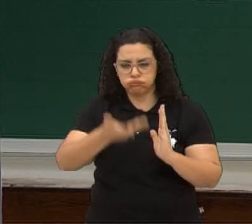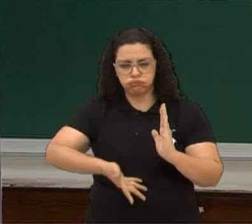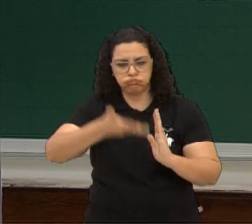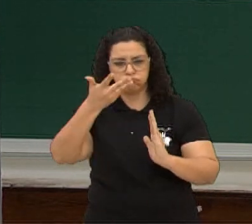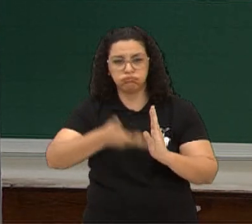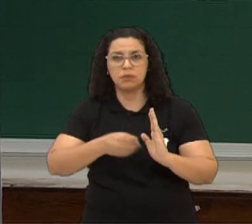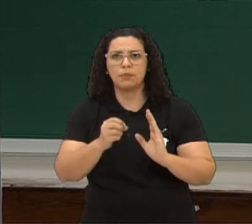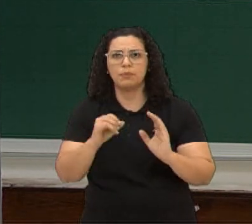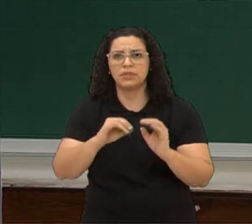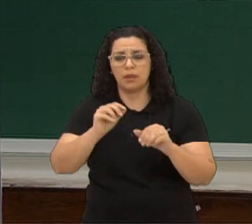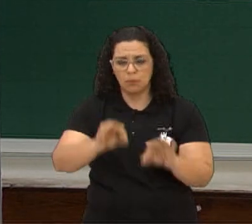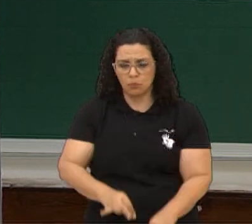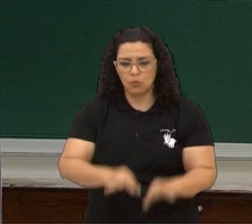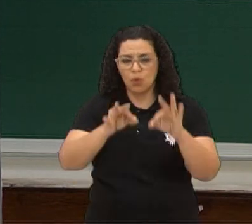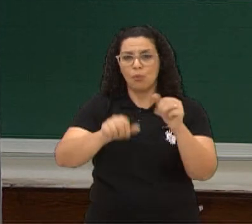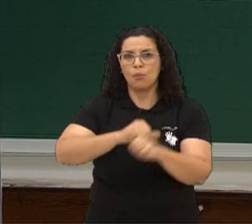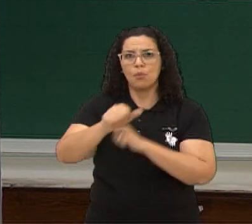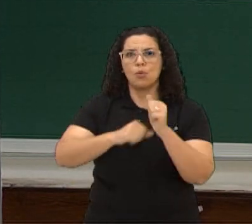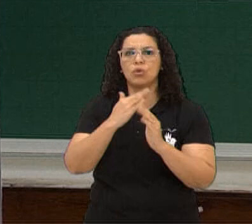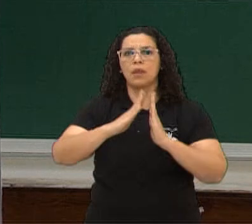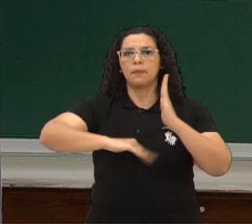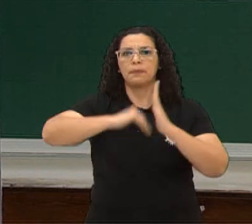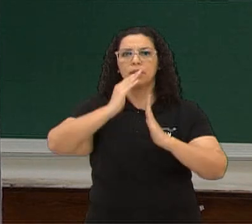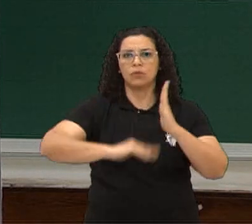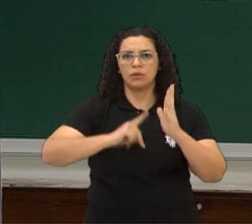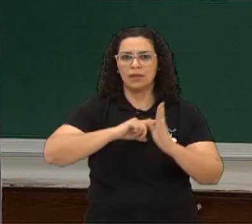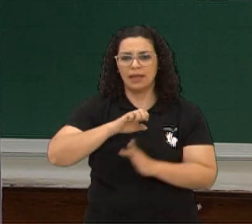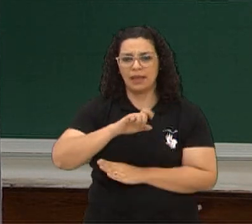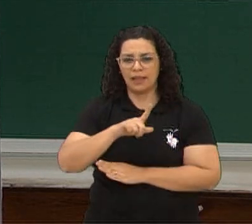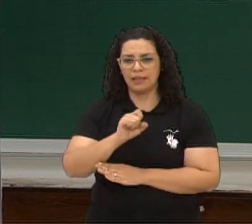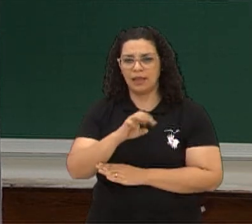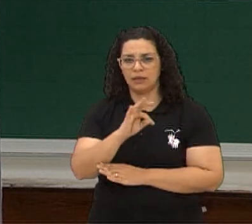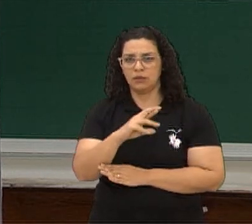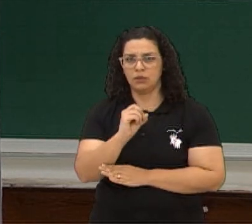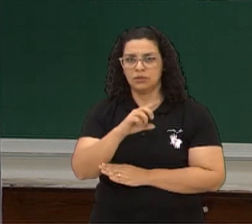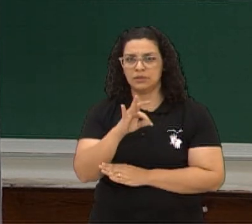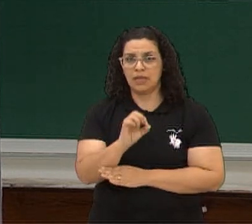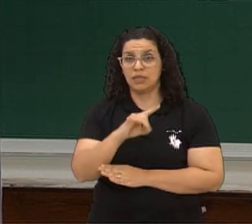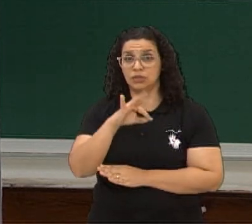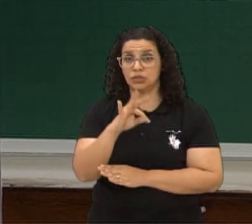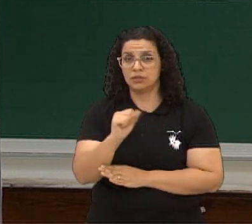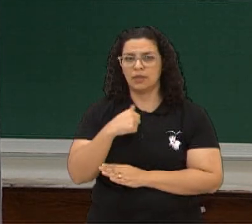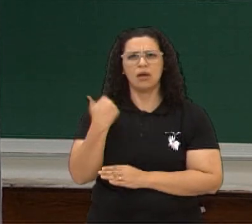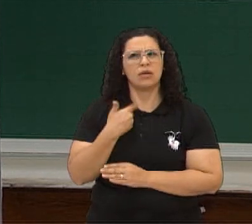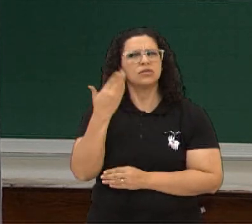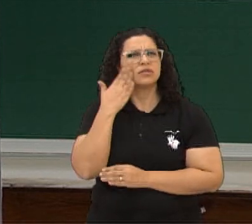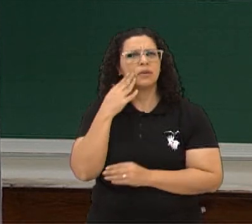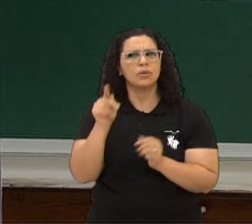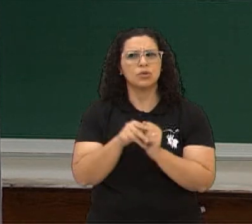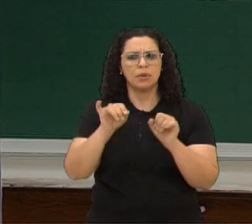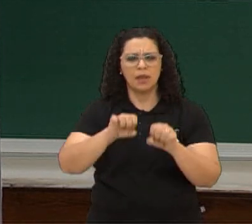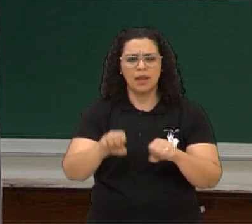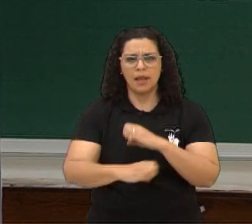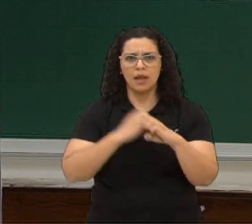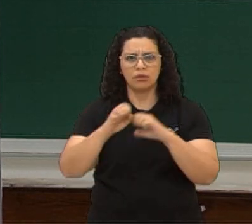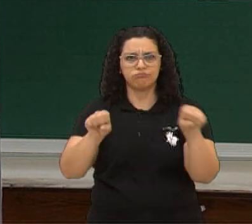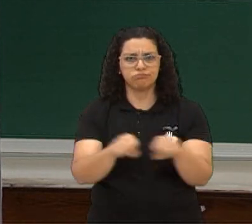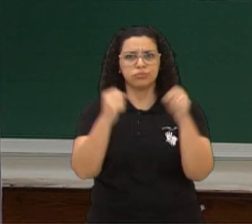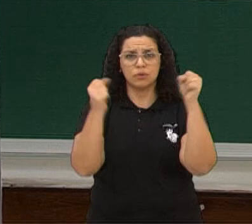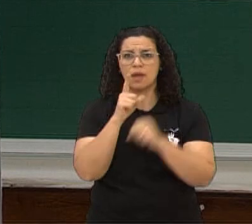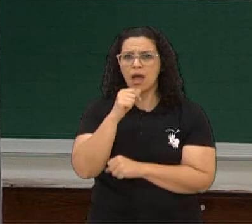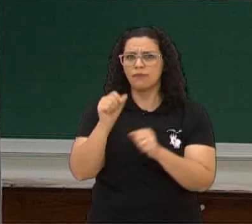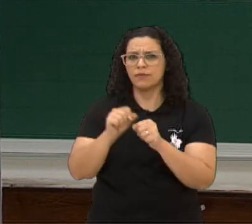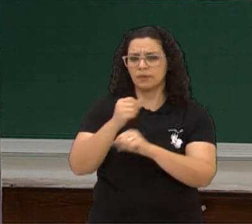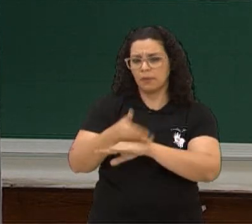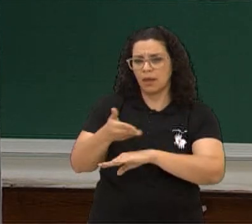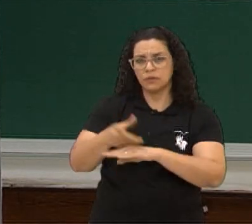de anodização. Certo? Agora que a gente sabe bastante sobre eletrólise em meio aquoso, vamos